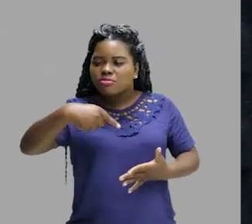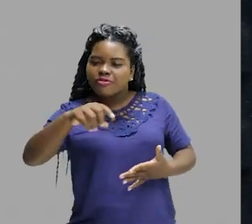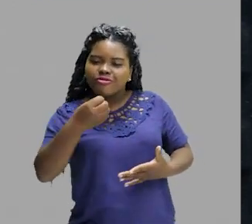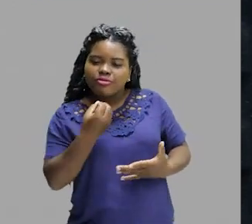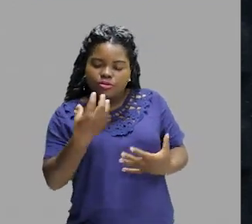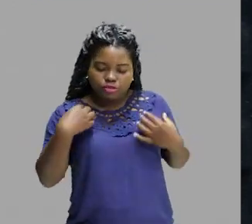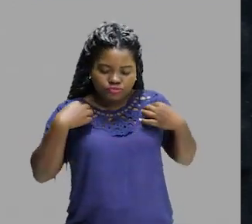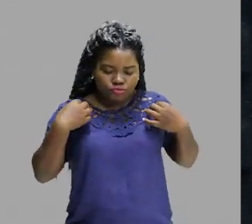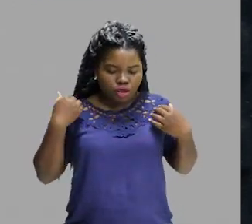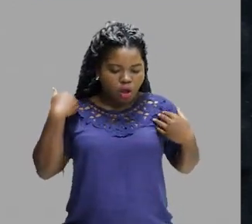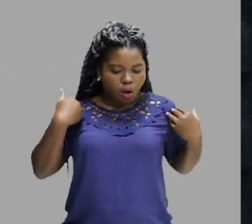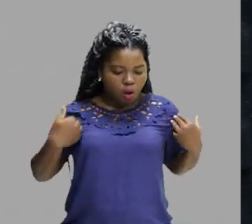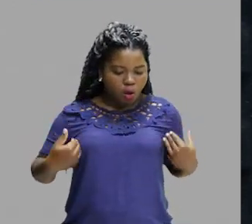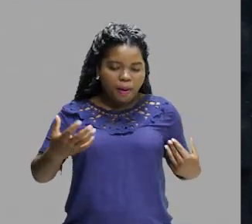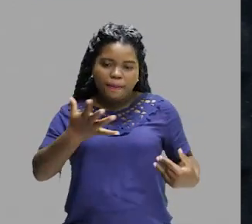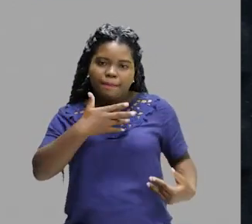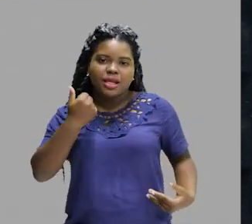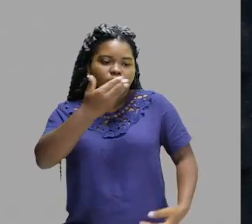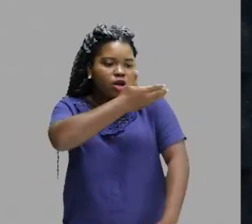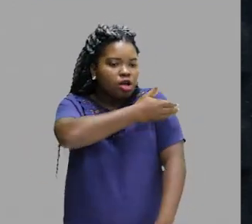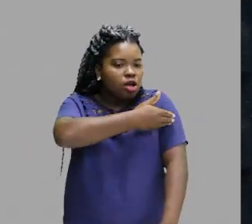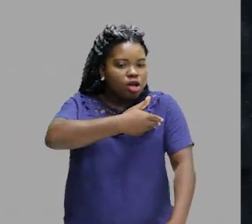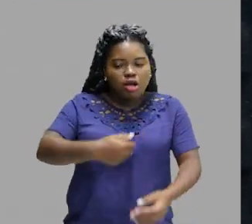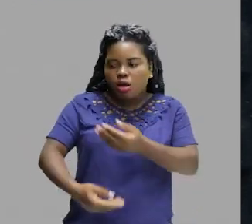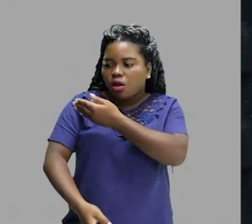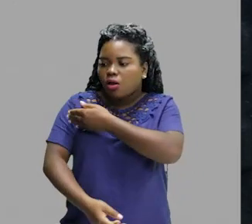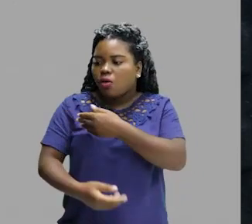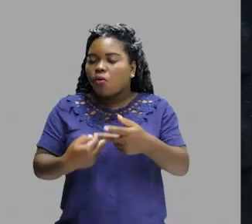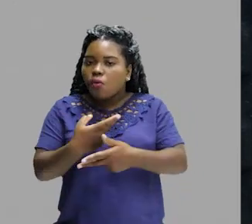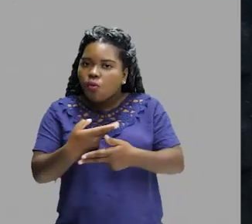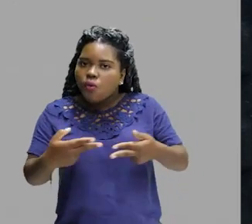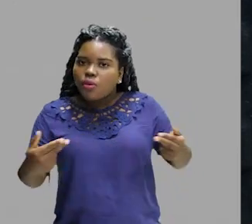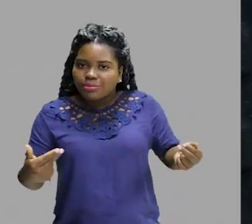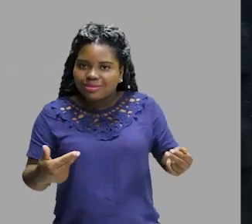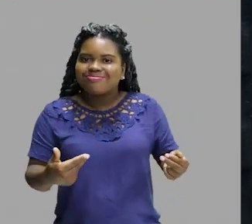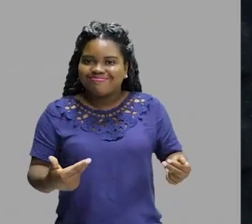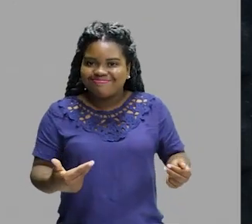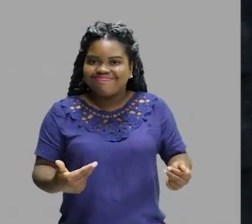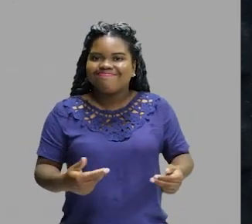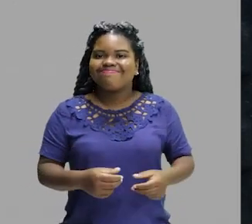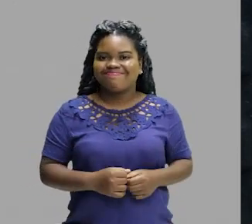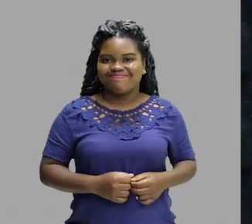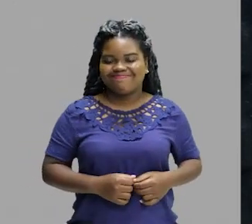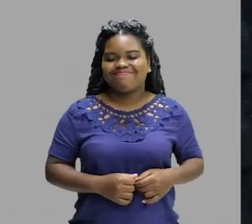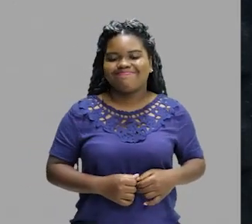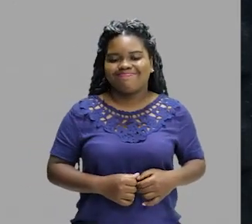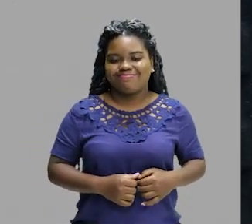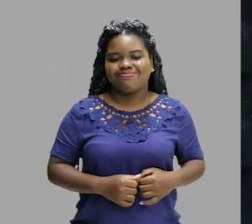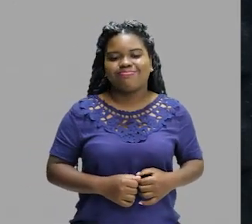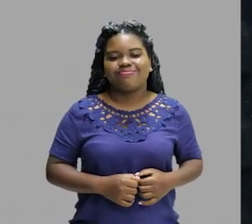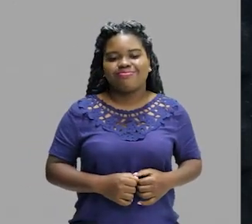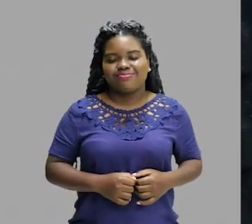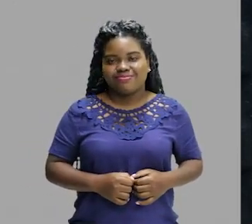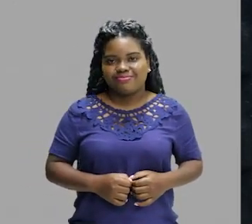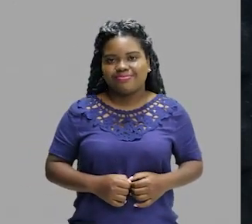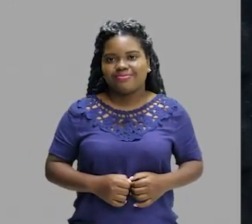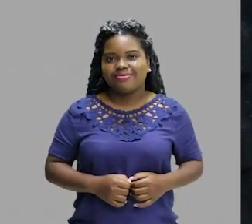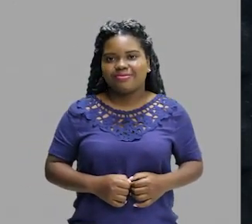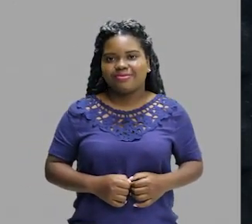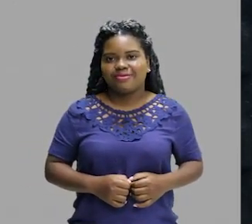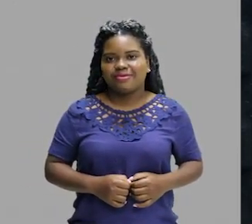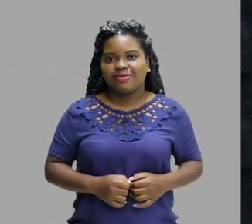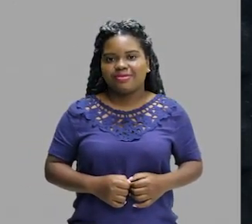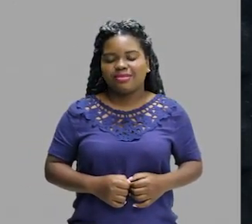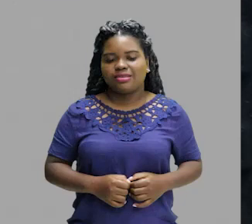bien vestido. O verbo ir mais o particípio. Va muy bien